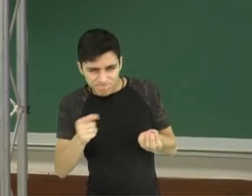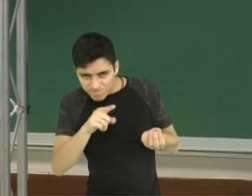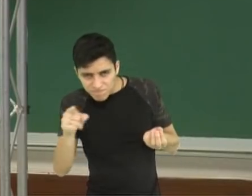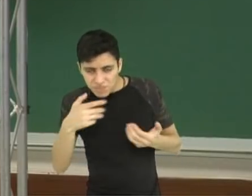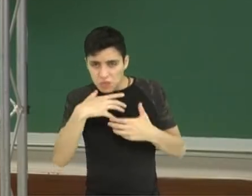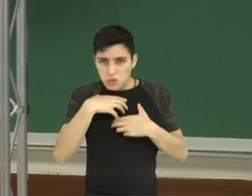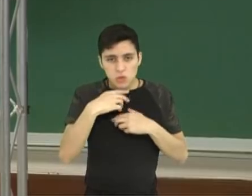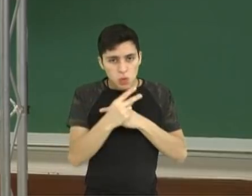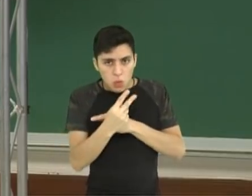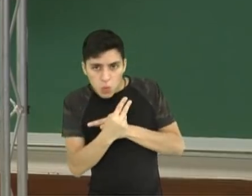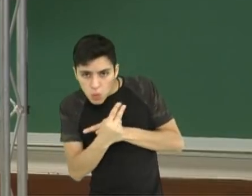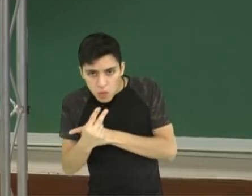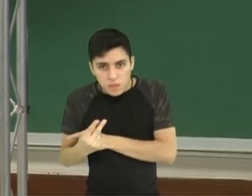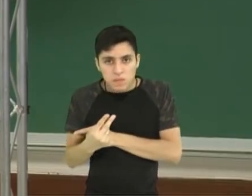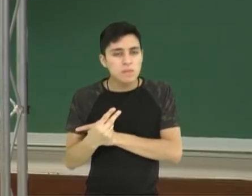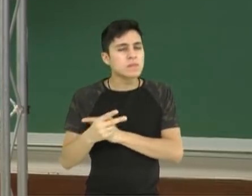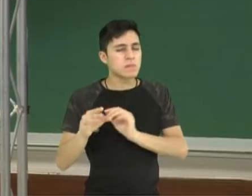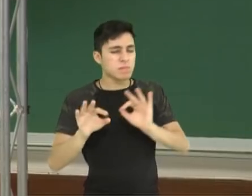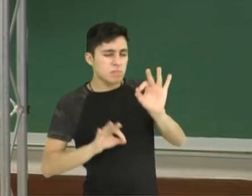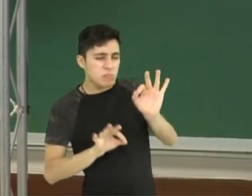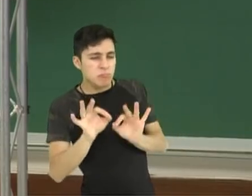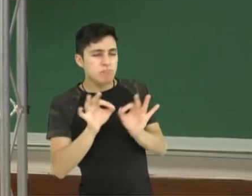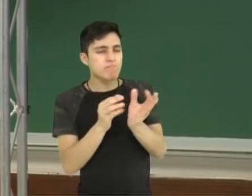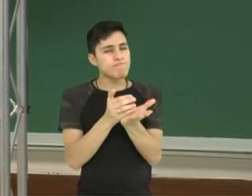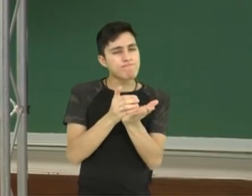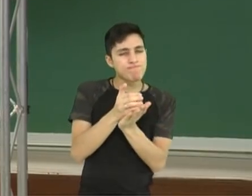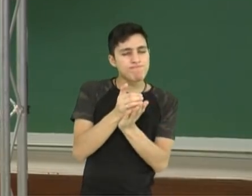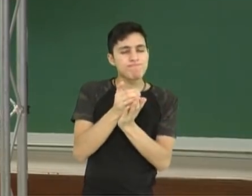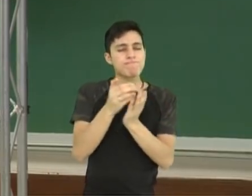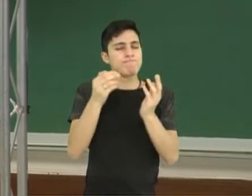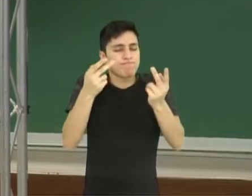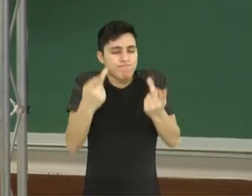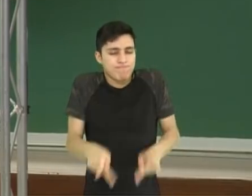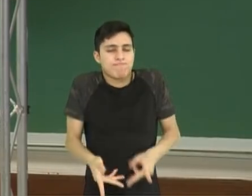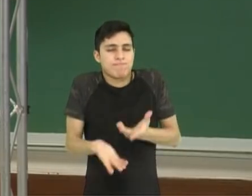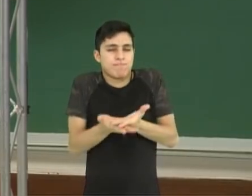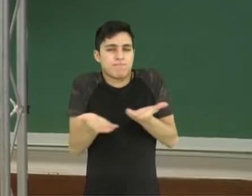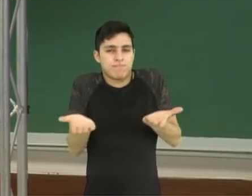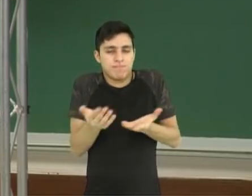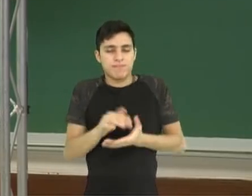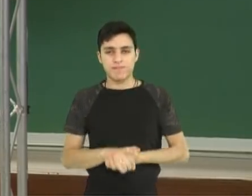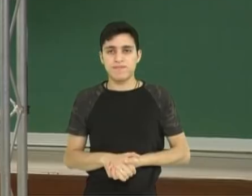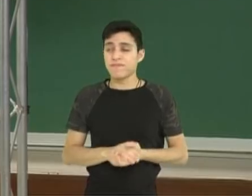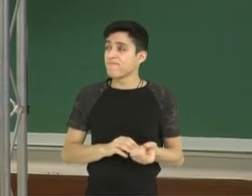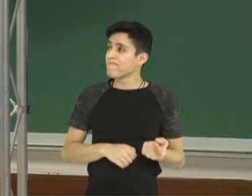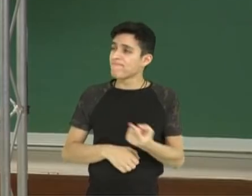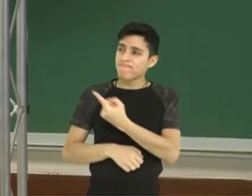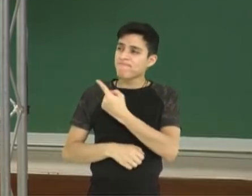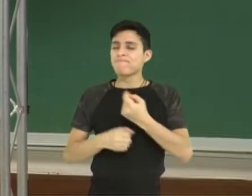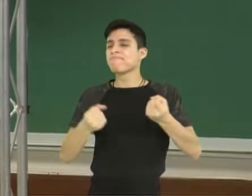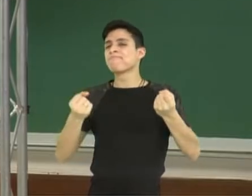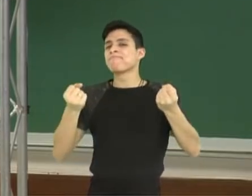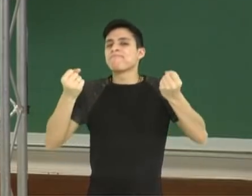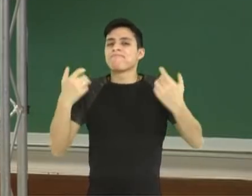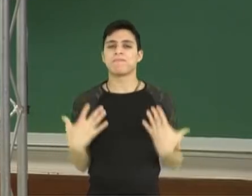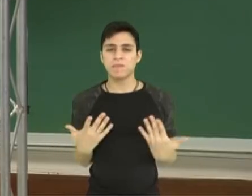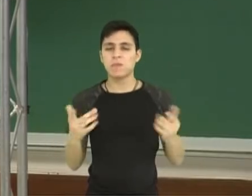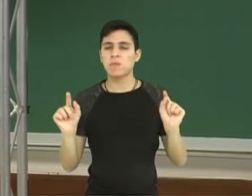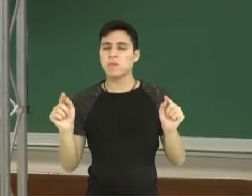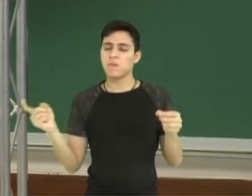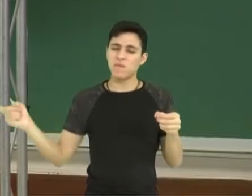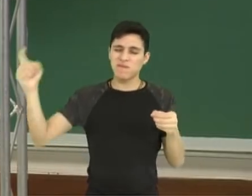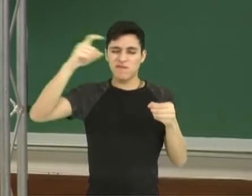estudando? Tá se preparando para começar seus estudos? Hoje, na nossa aula, a gente vai retomar